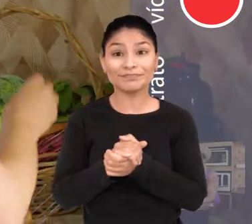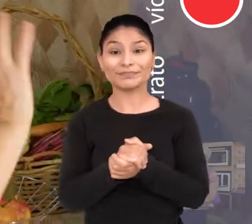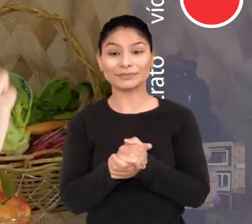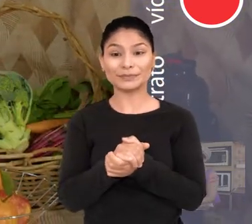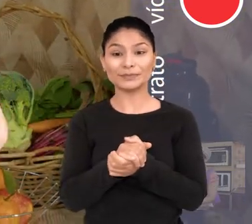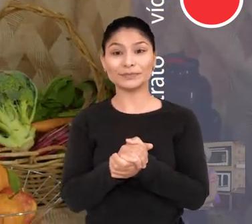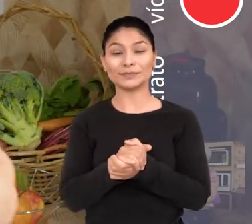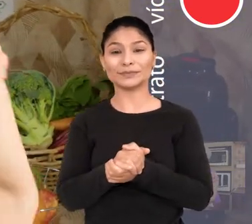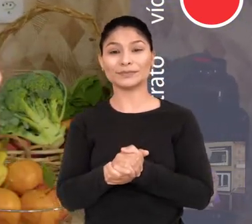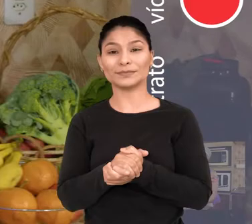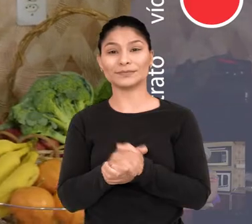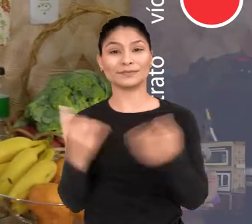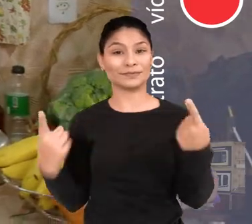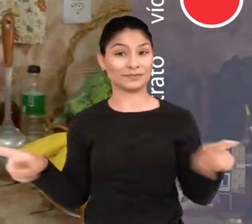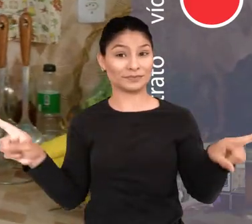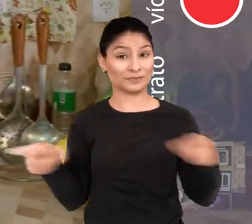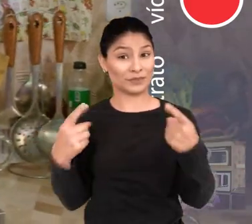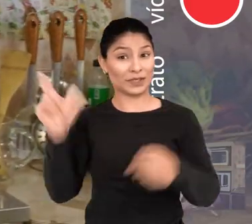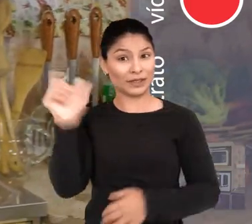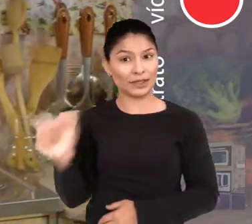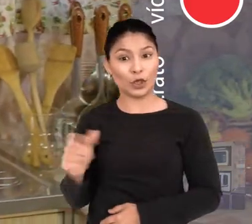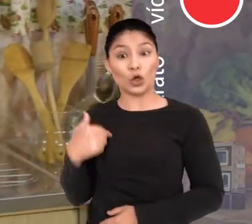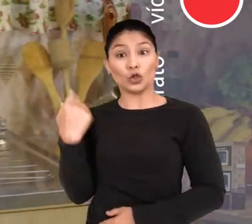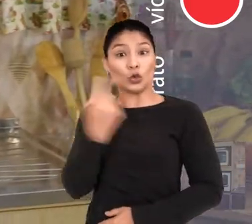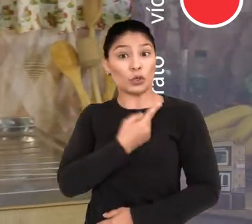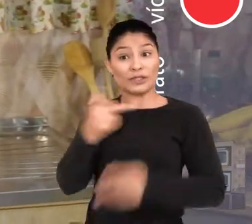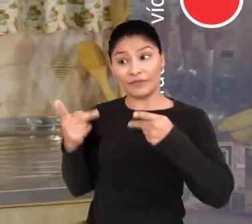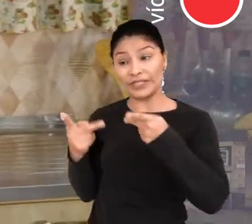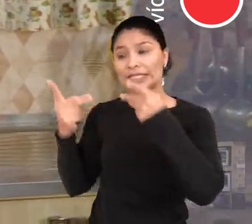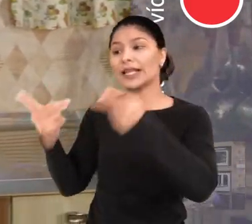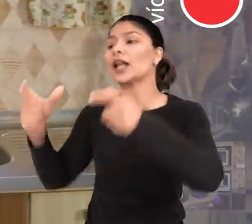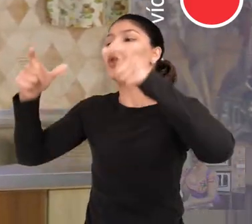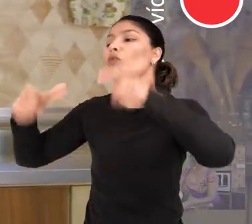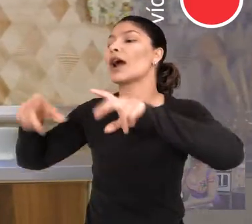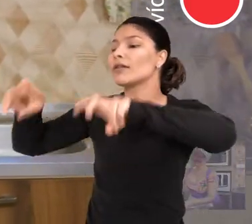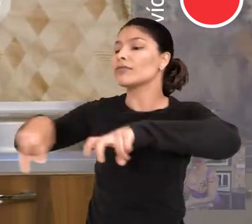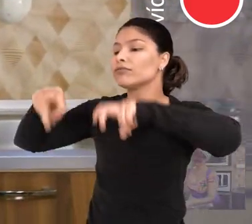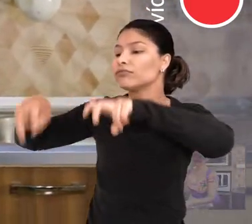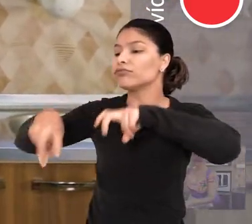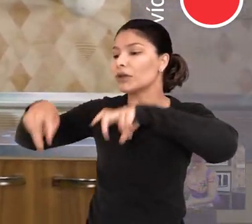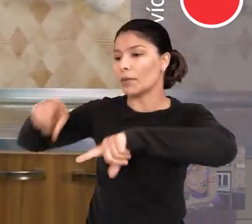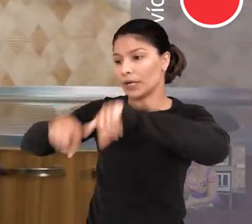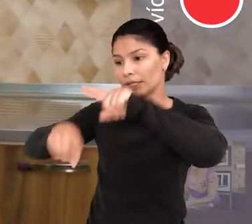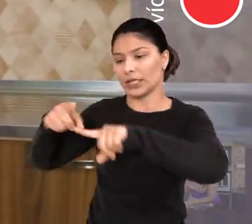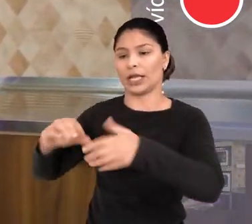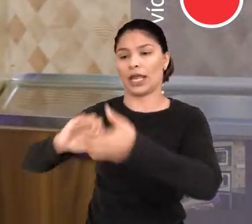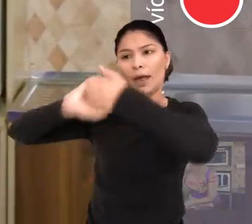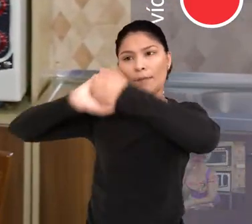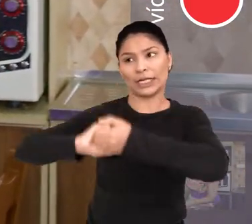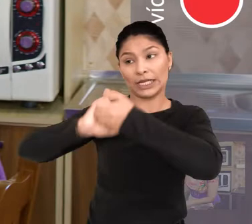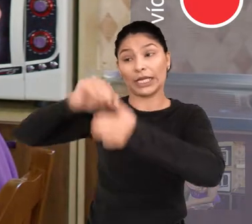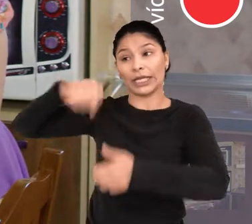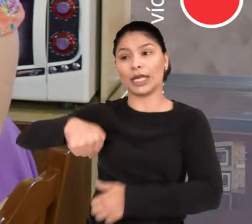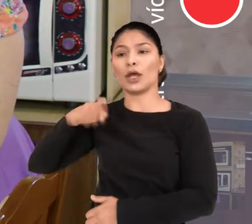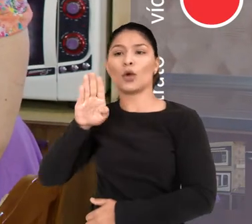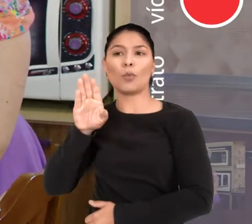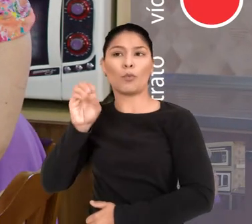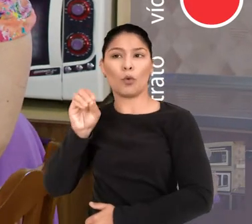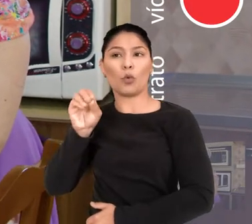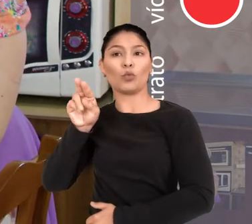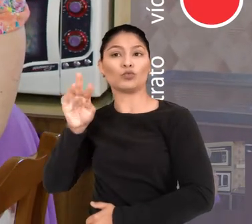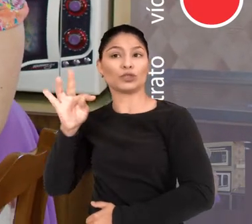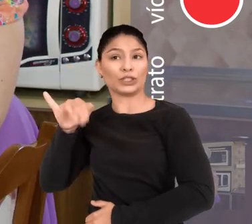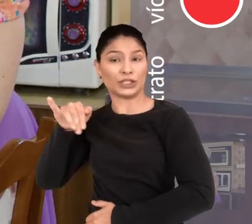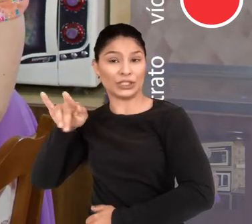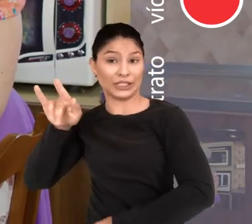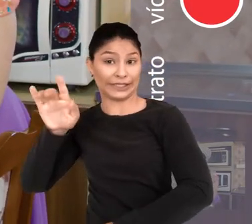Vamos visitar uma propriedade que é parceira aqui da